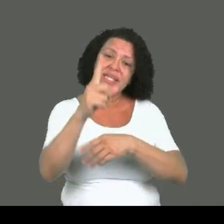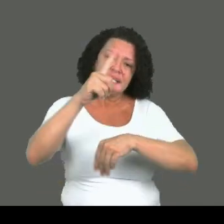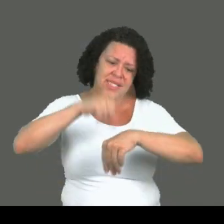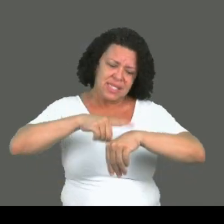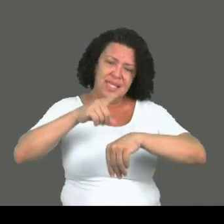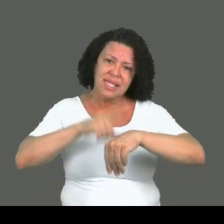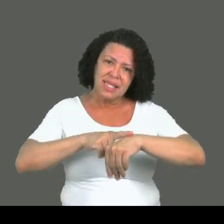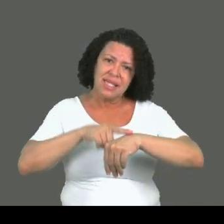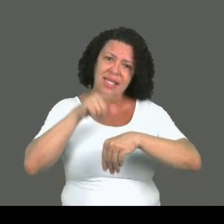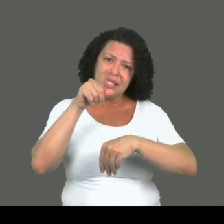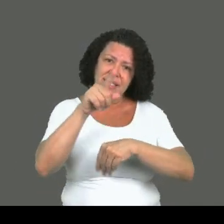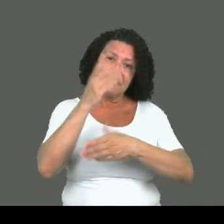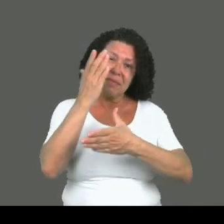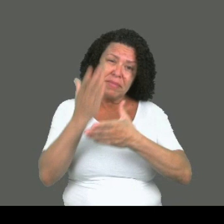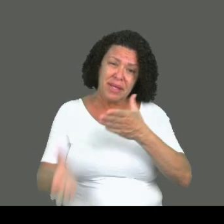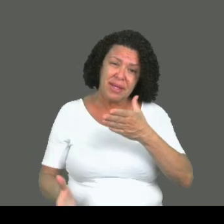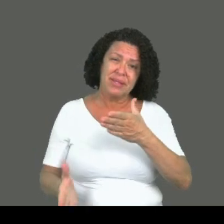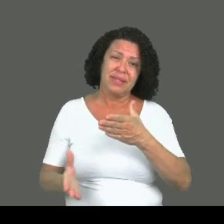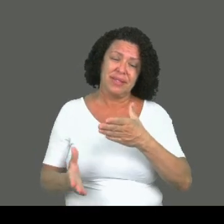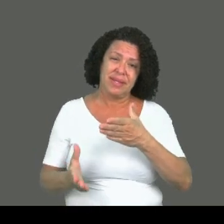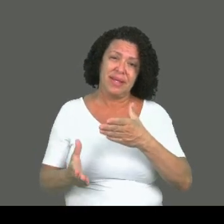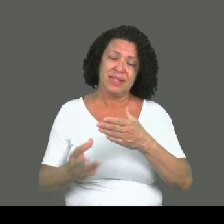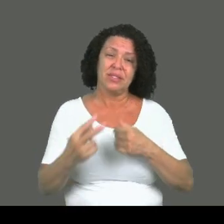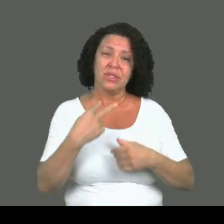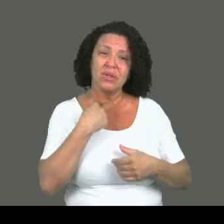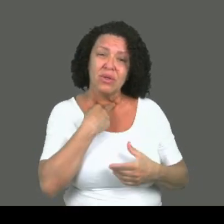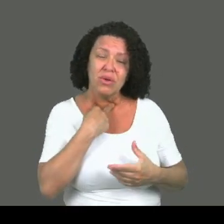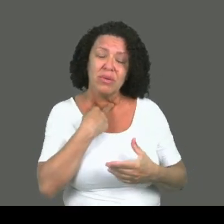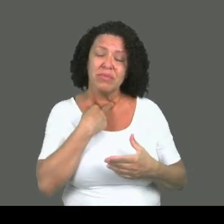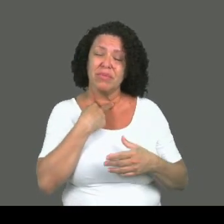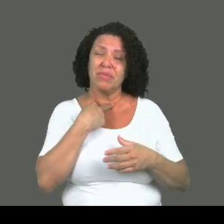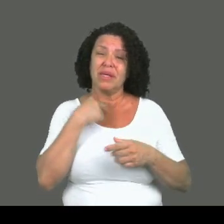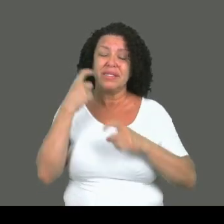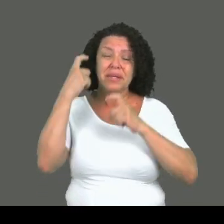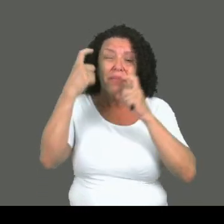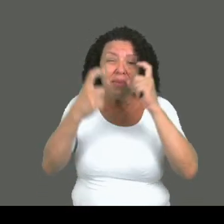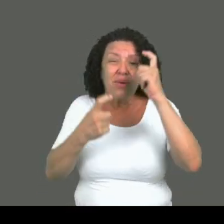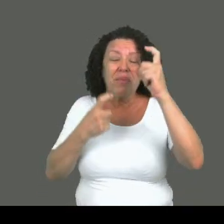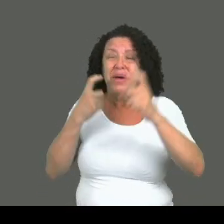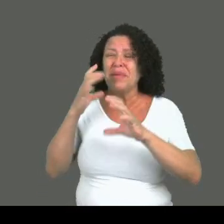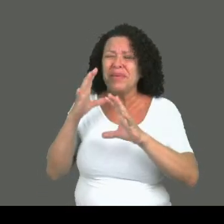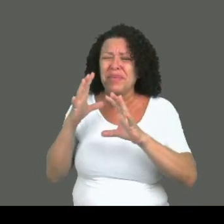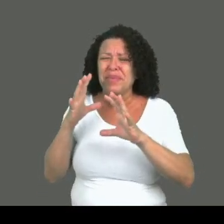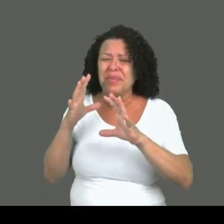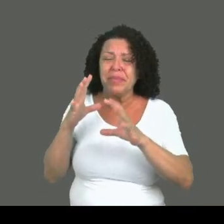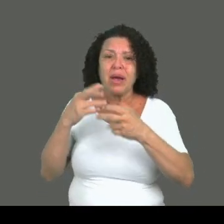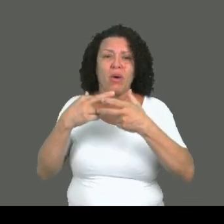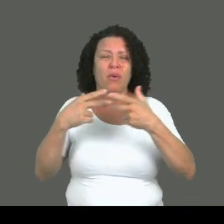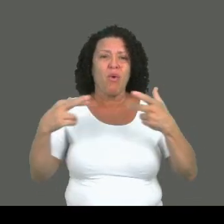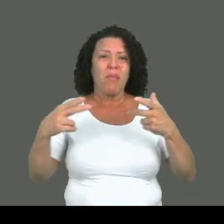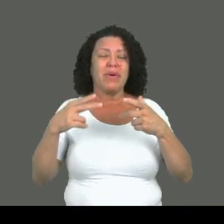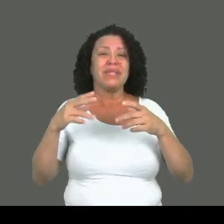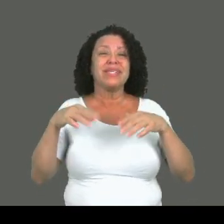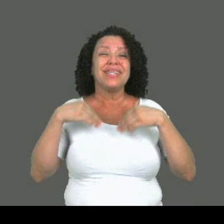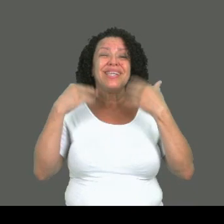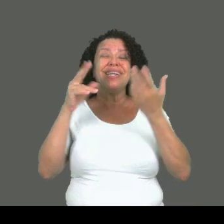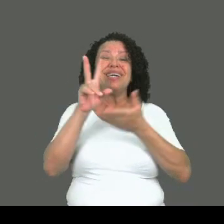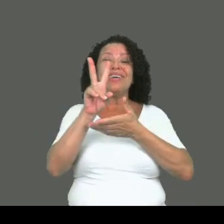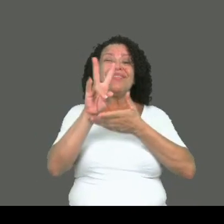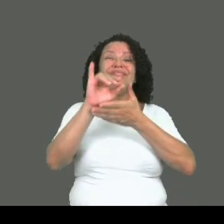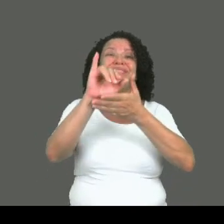está perdendo tempo, se ocupando em se preocupar com algo que ainda está por